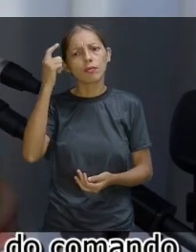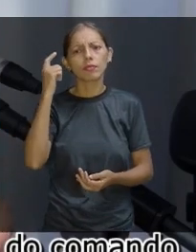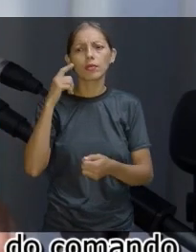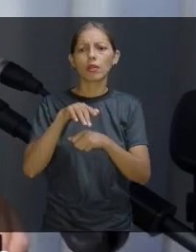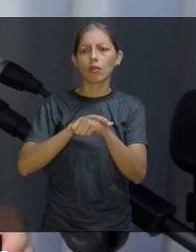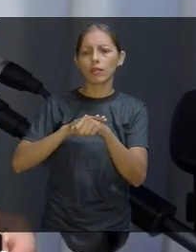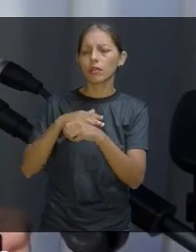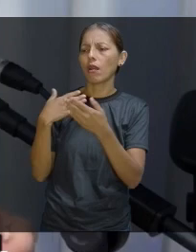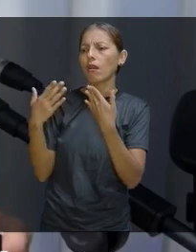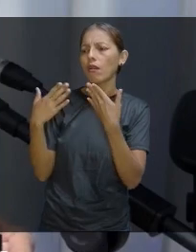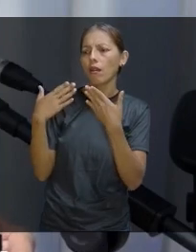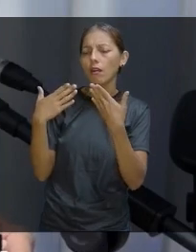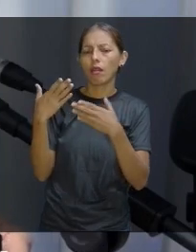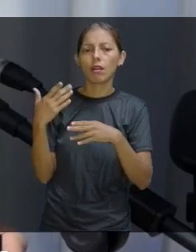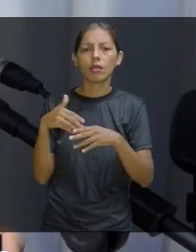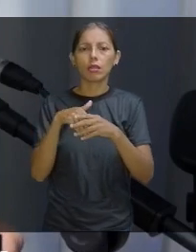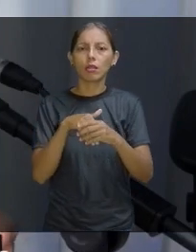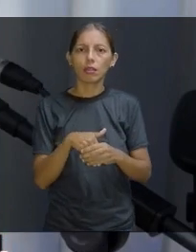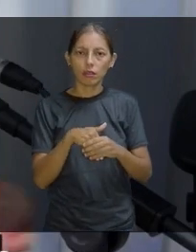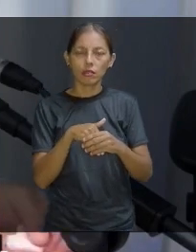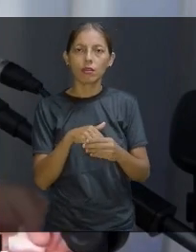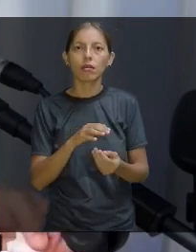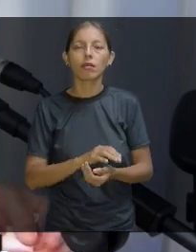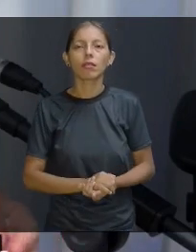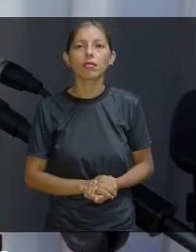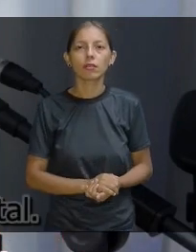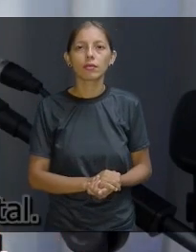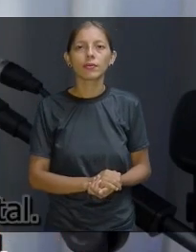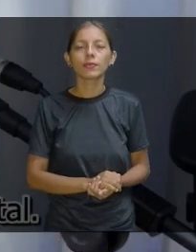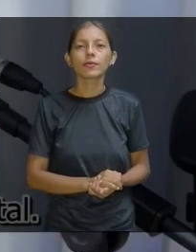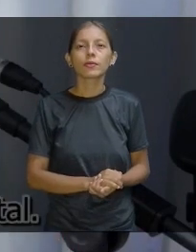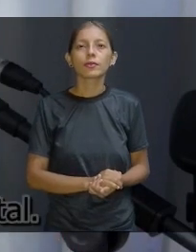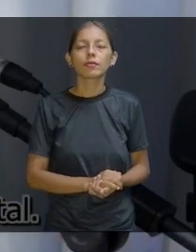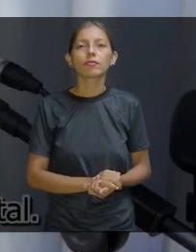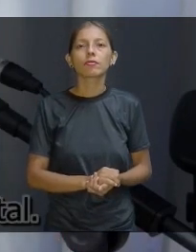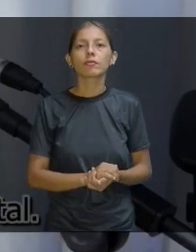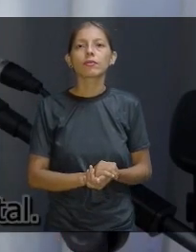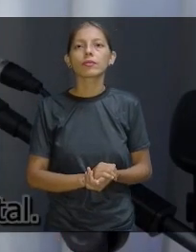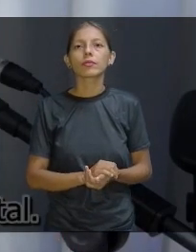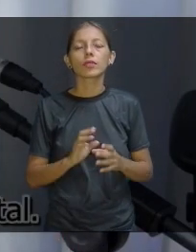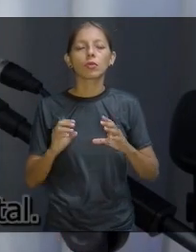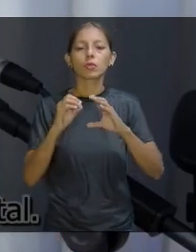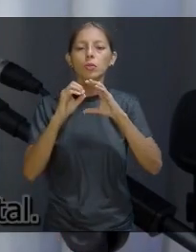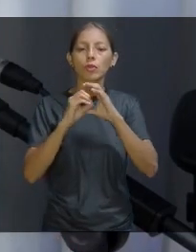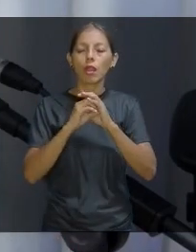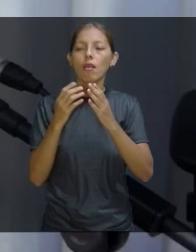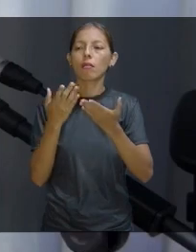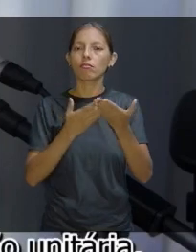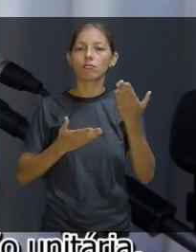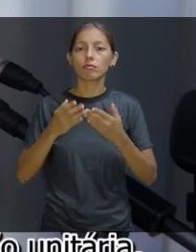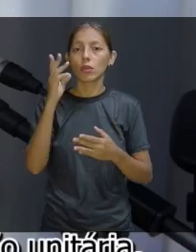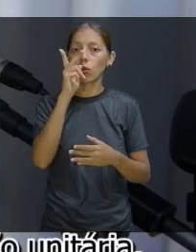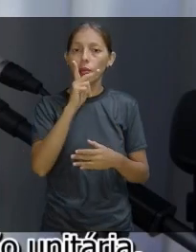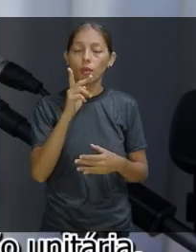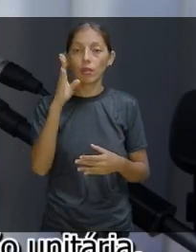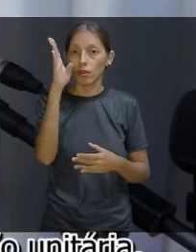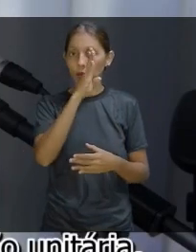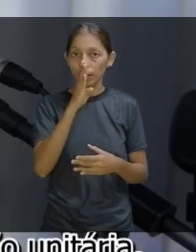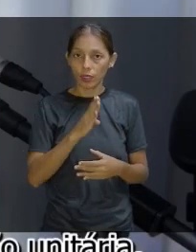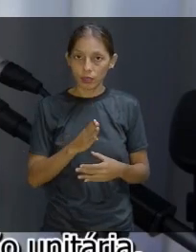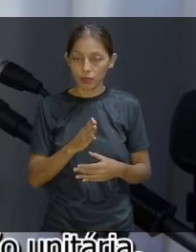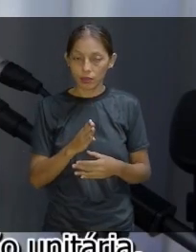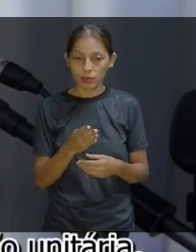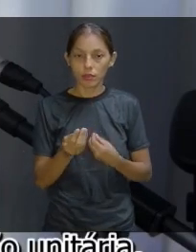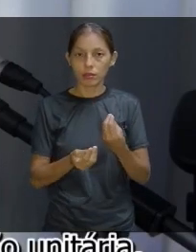comando do Tribunal Superior Eleitoral para todo o Brasil. Afinal de contas, o nosso país é um país continental. E o que se espera, a Justiça